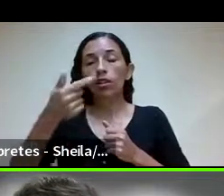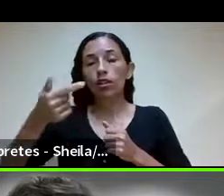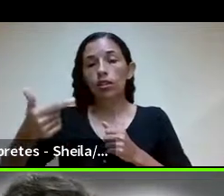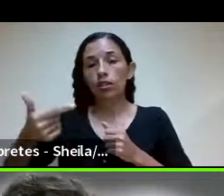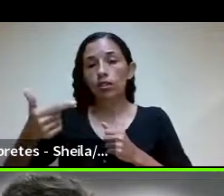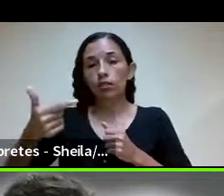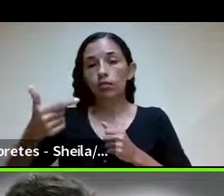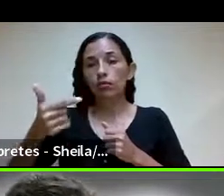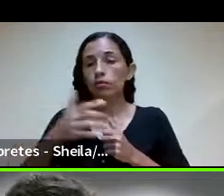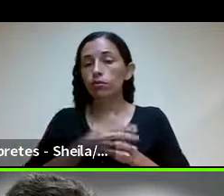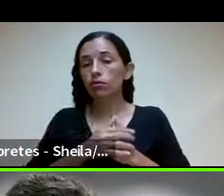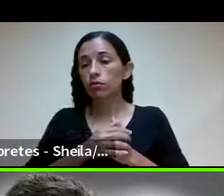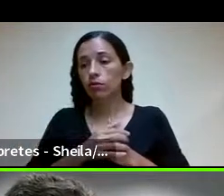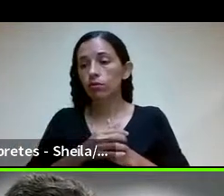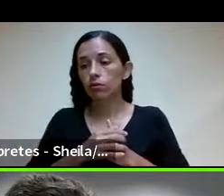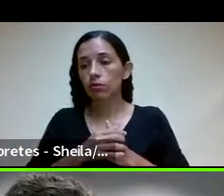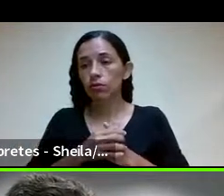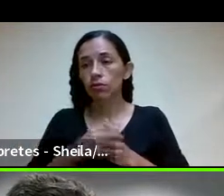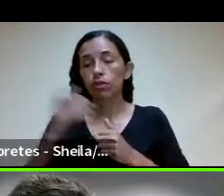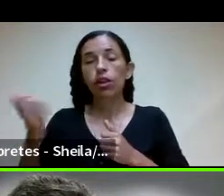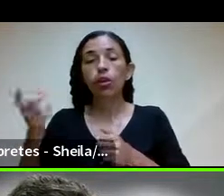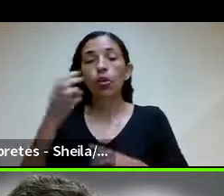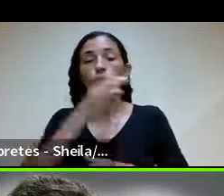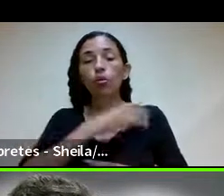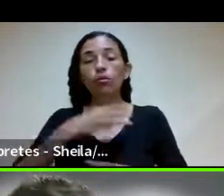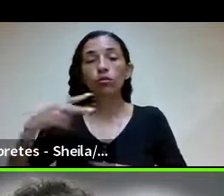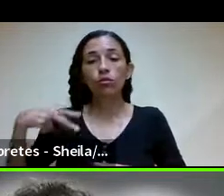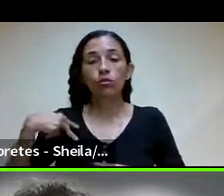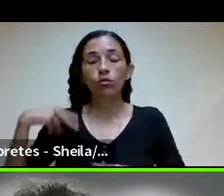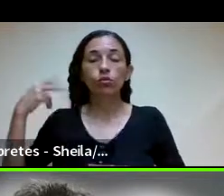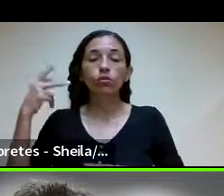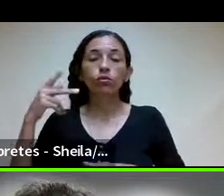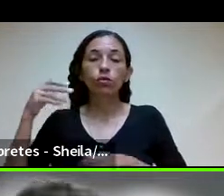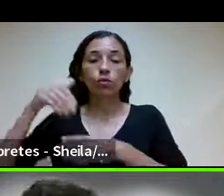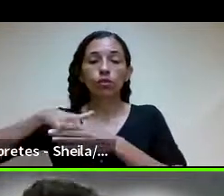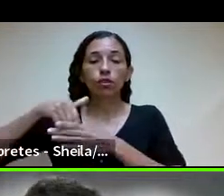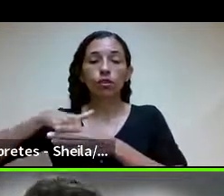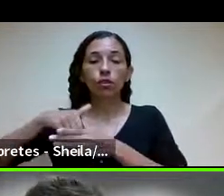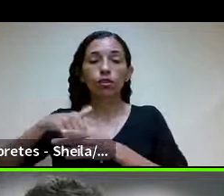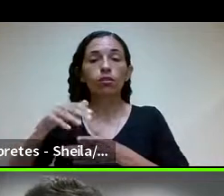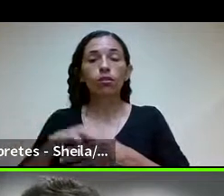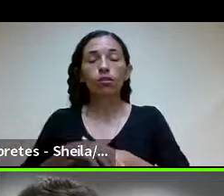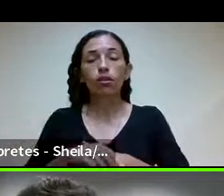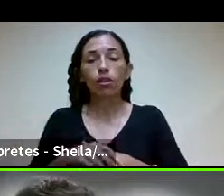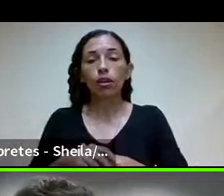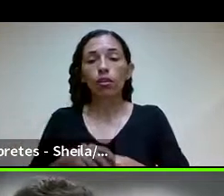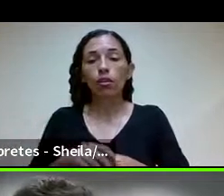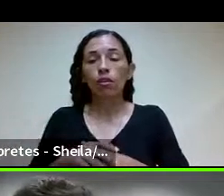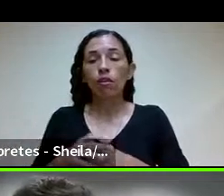recorrente. O Ministério Público Eleitoral opinou pela rejeição, justamente